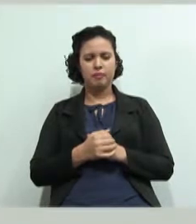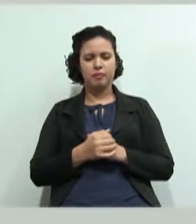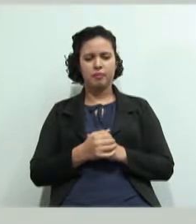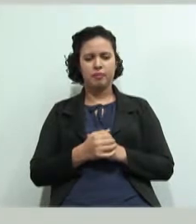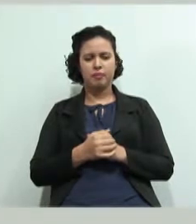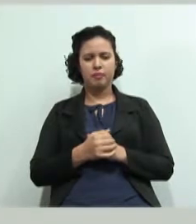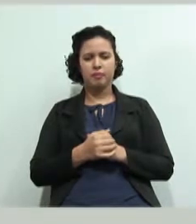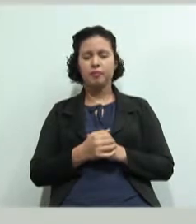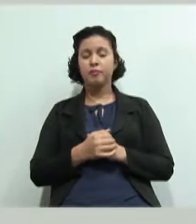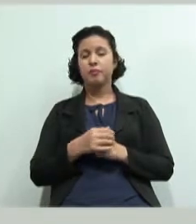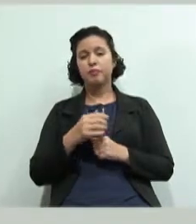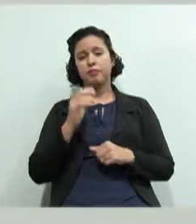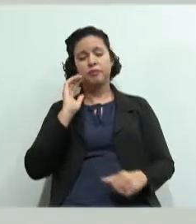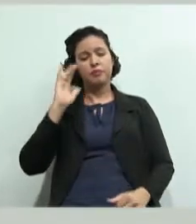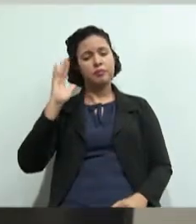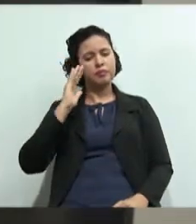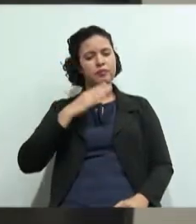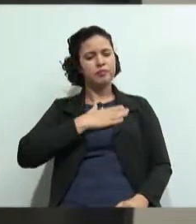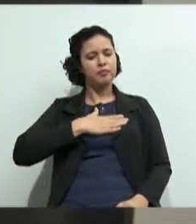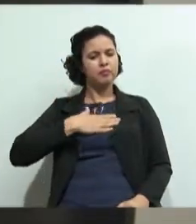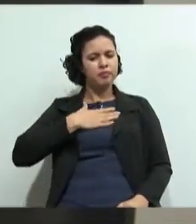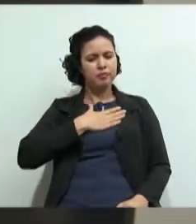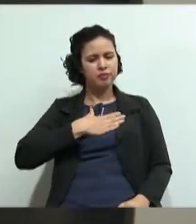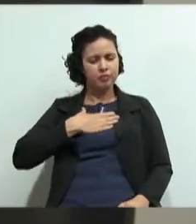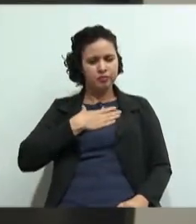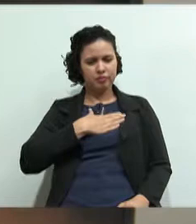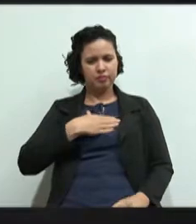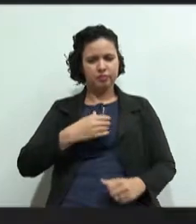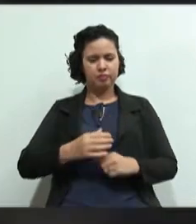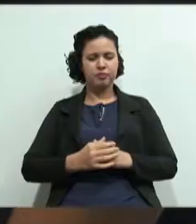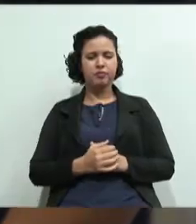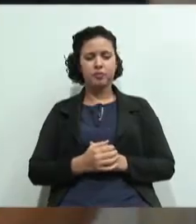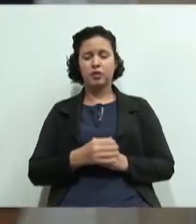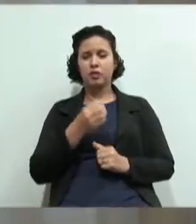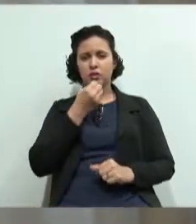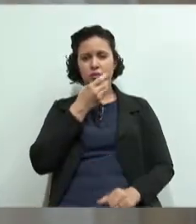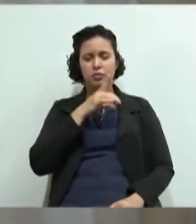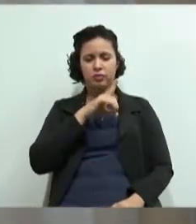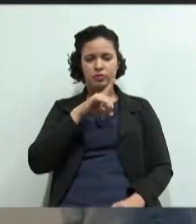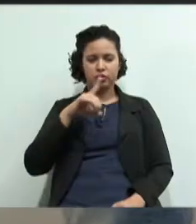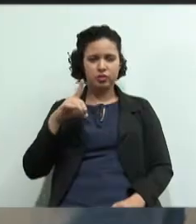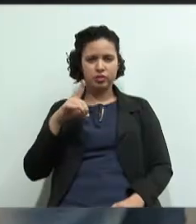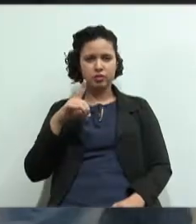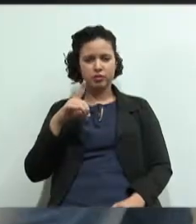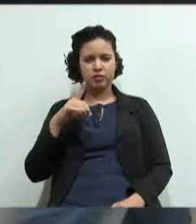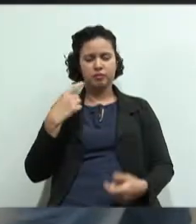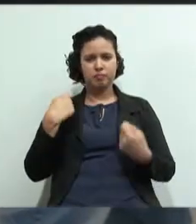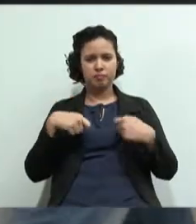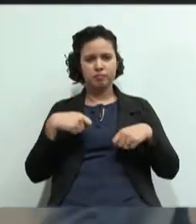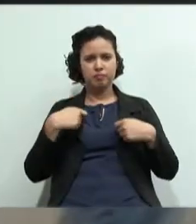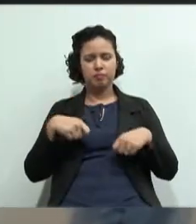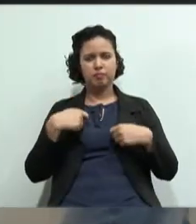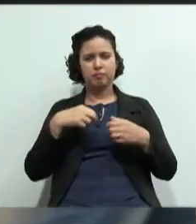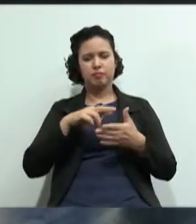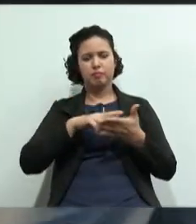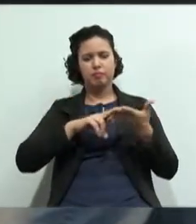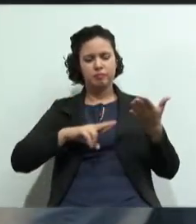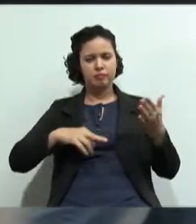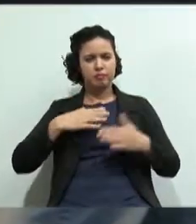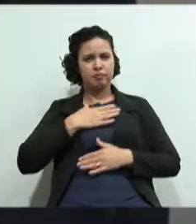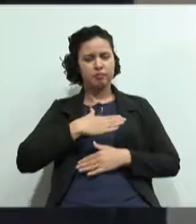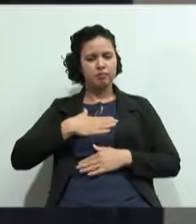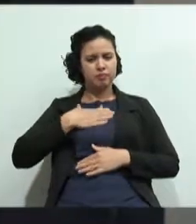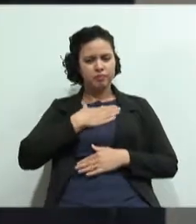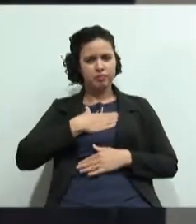Filosofia de satisfação. Bom dia, Vitória. Bom dia. Olha só, eu preciso do relatório de satisfação do cliente